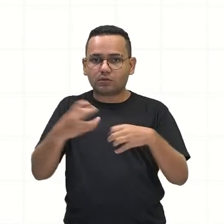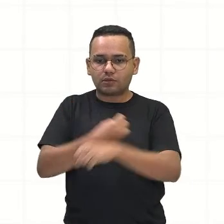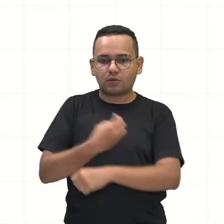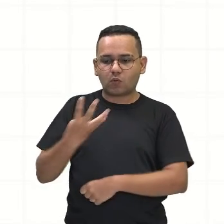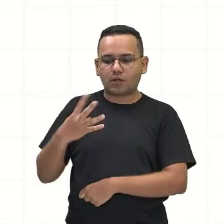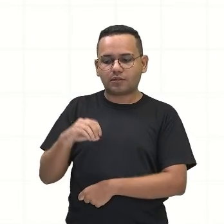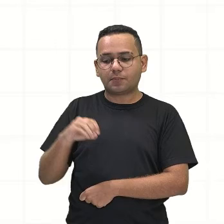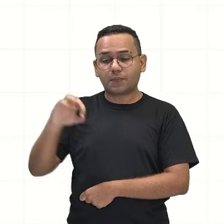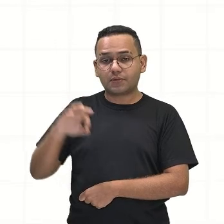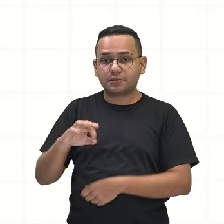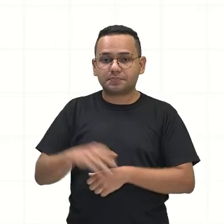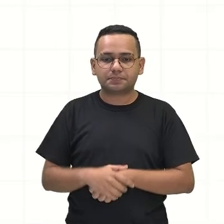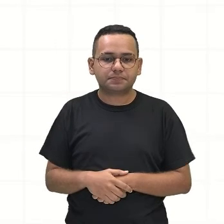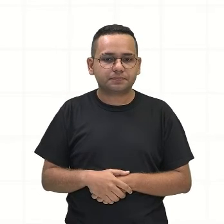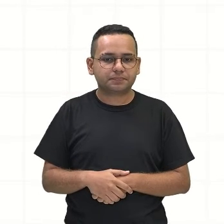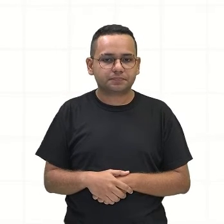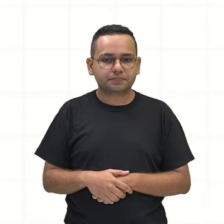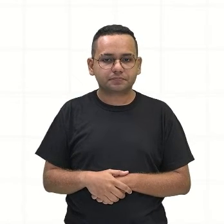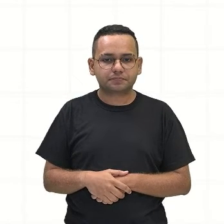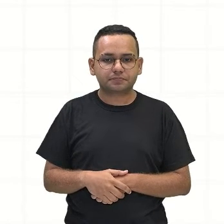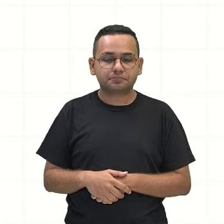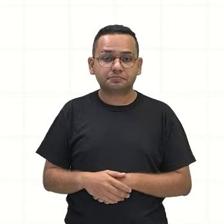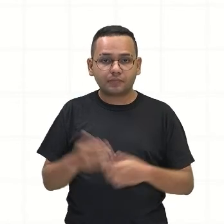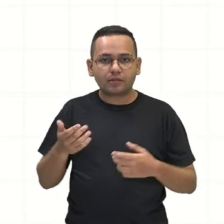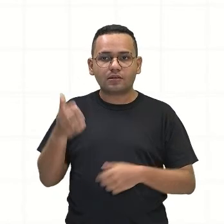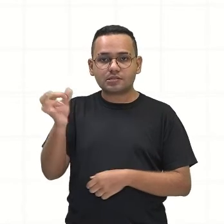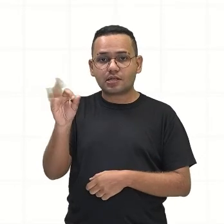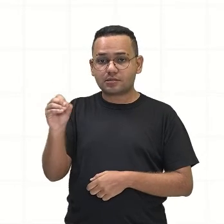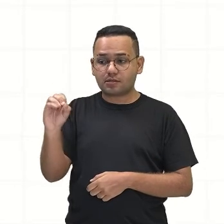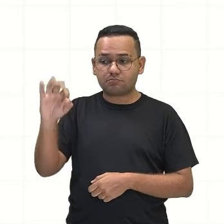Muito bem, ó. 60 mais 40%,